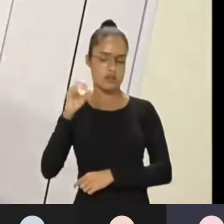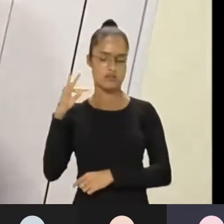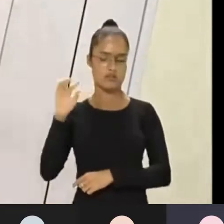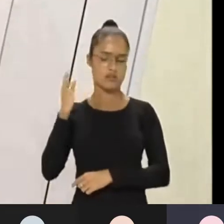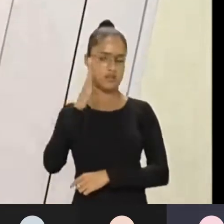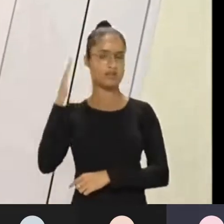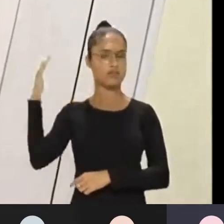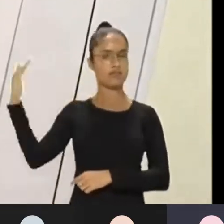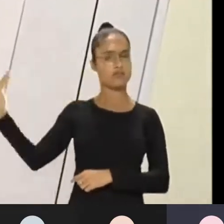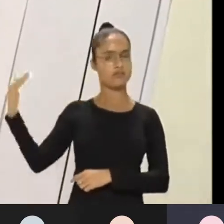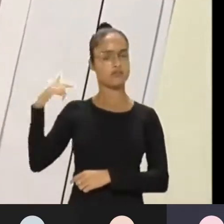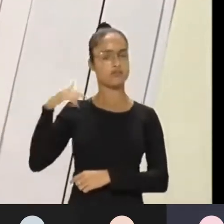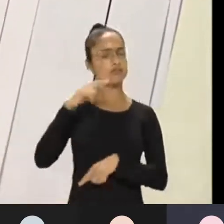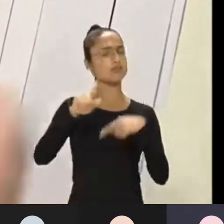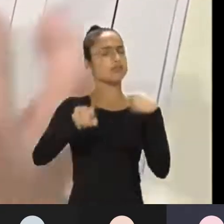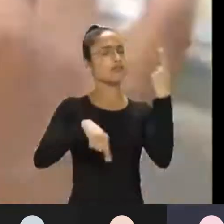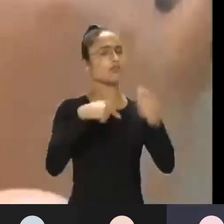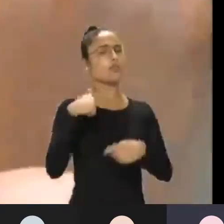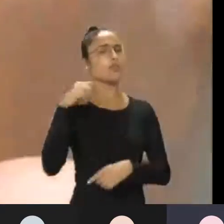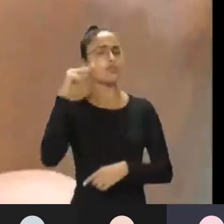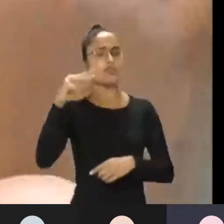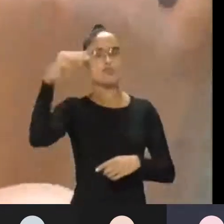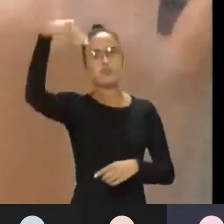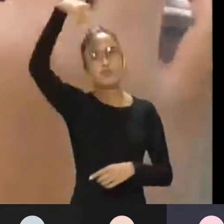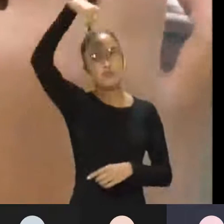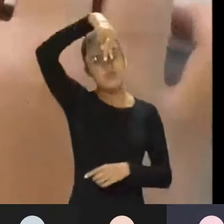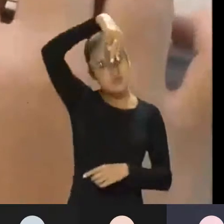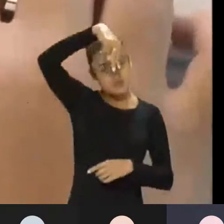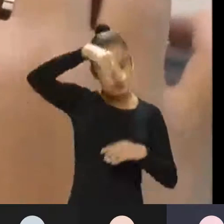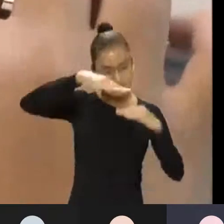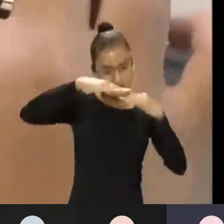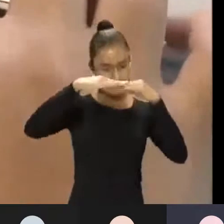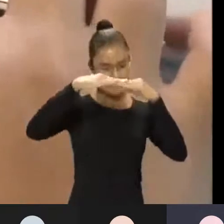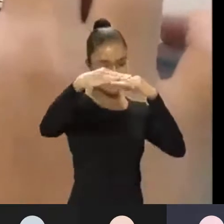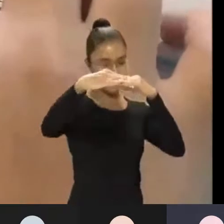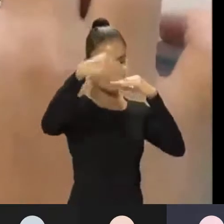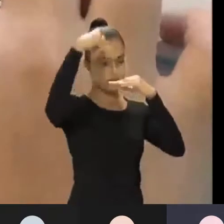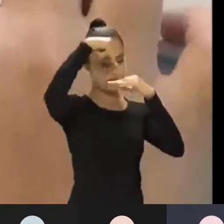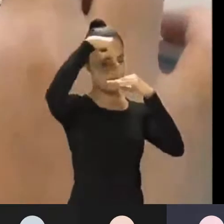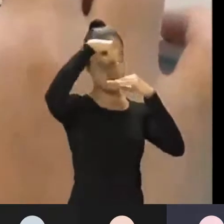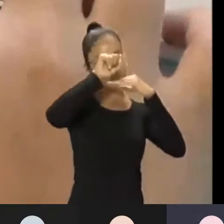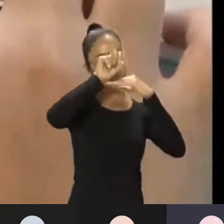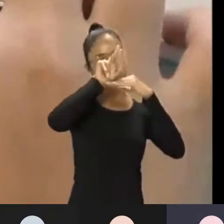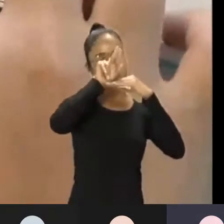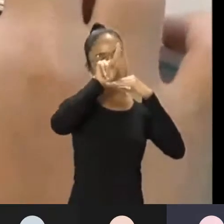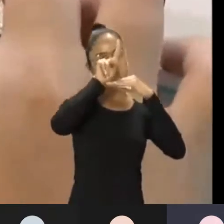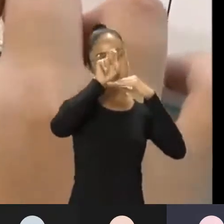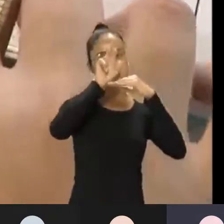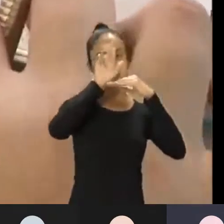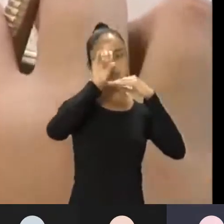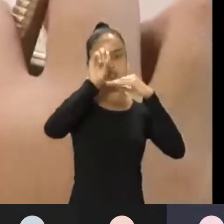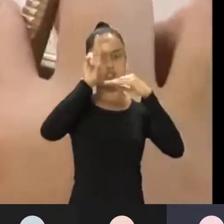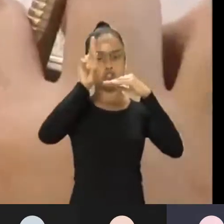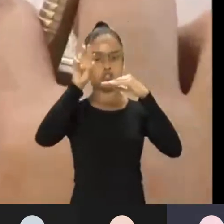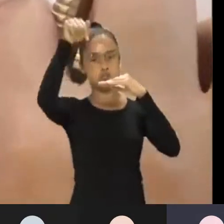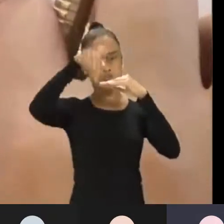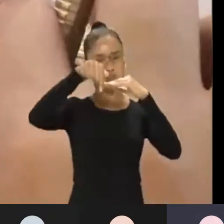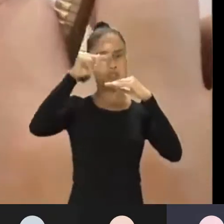outras medidas. Então, na parte superior, eu tirei lá, tem